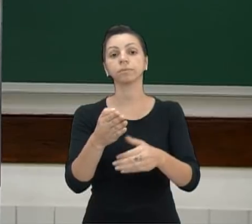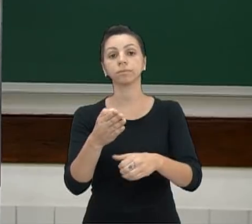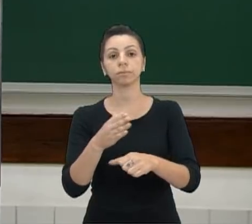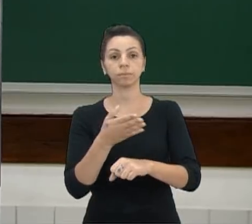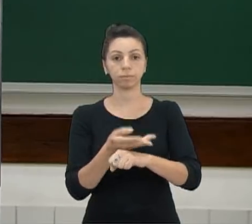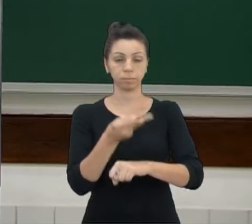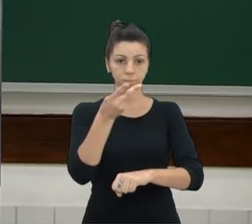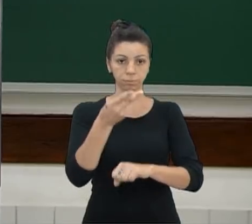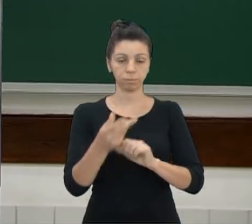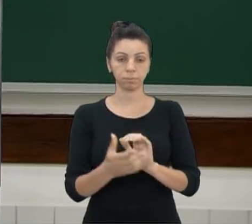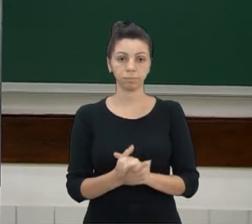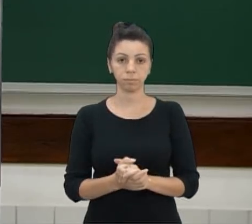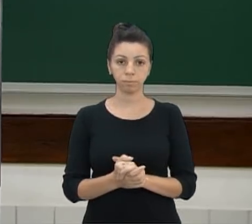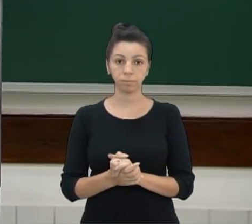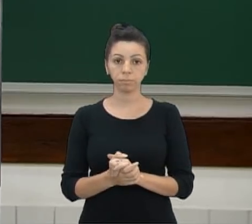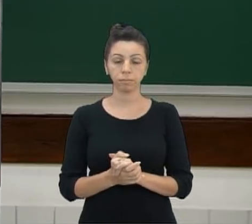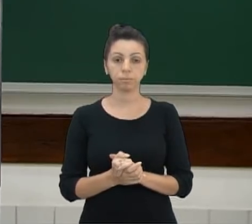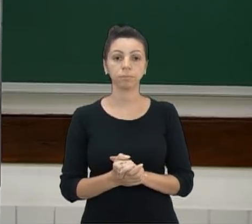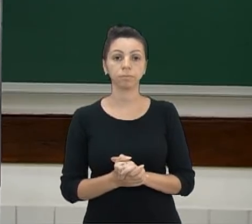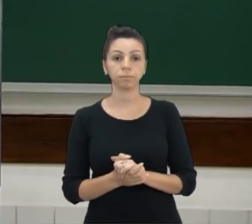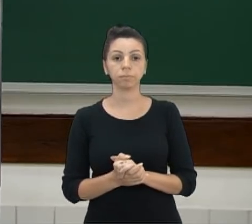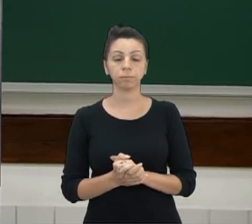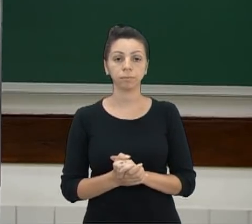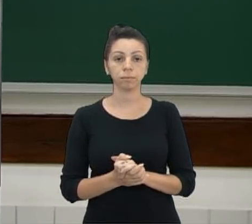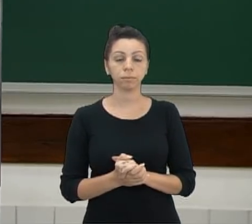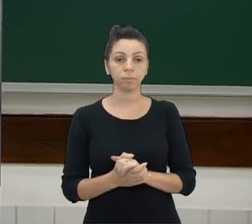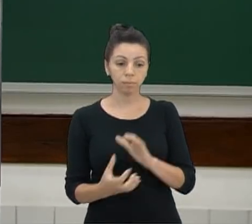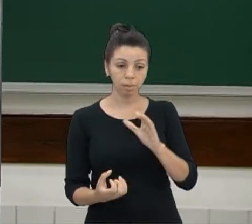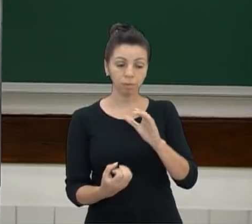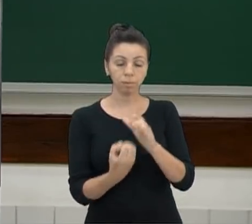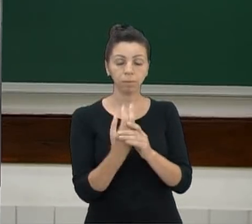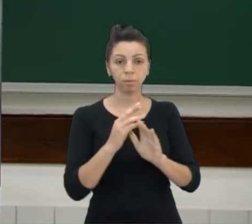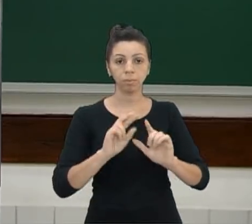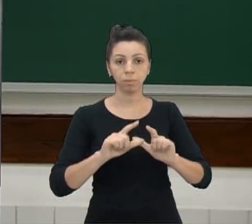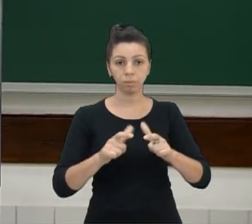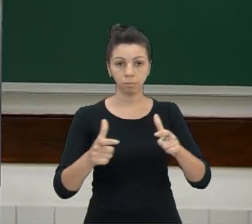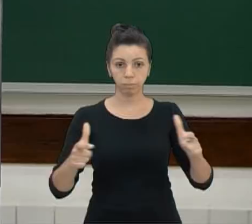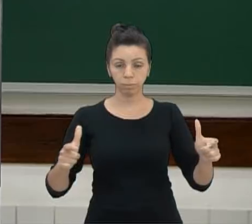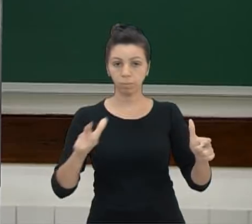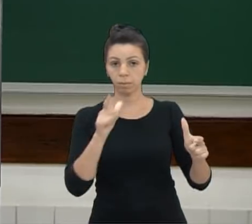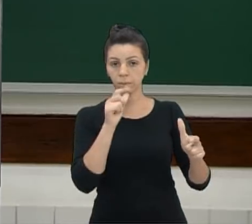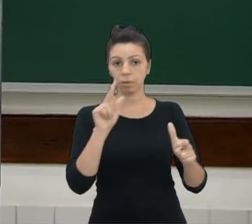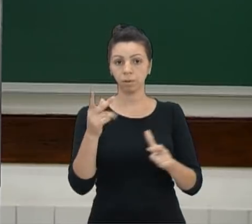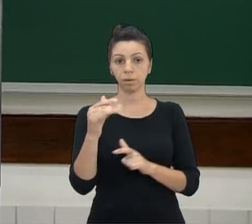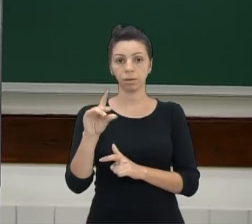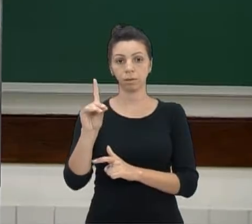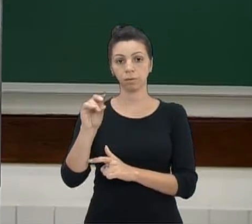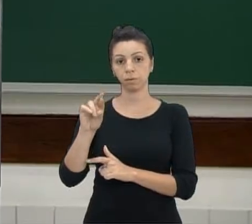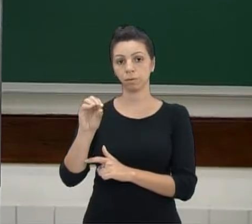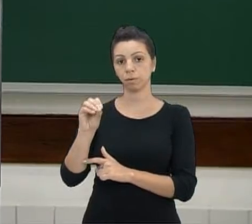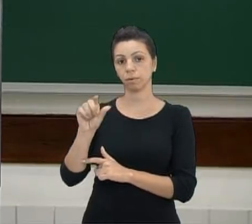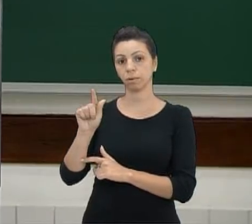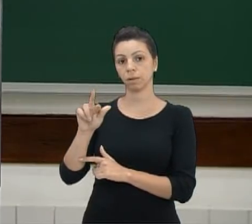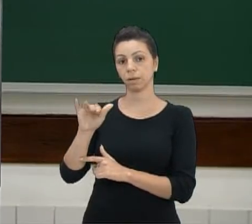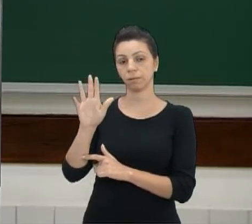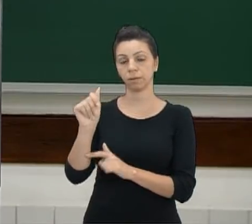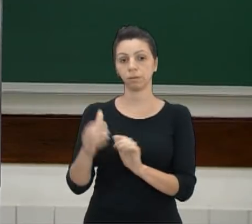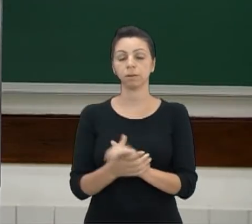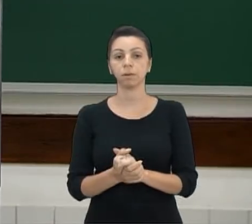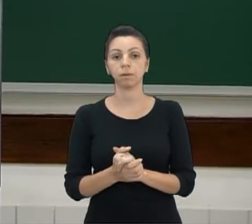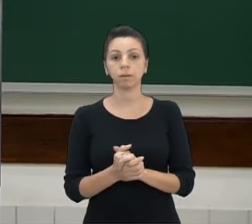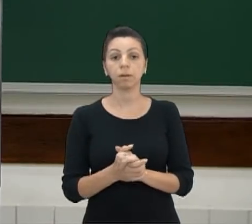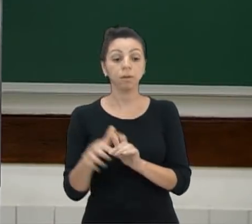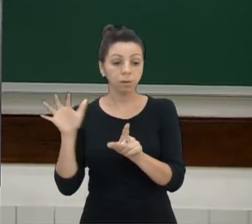que é o Rio da Prata, que dá origem ao nome dessa bacia hidrográfica, e esses três países ali estão sob influência desta